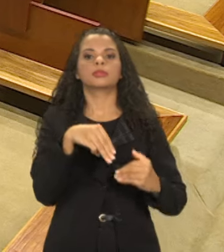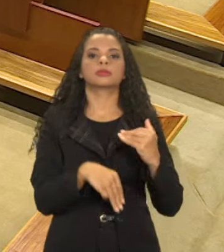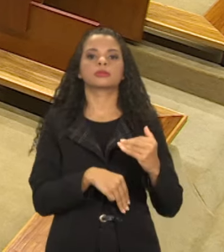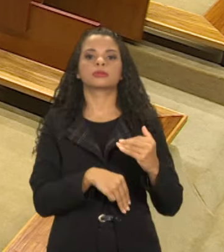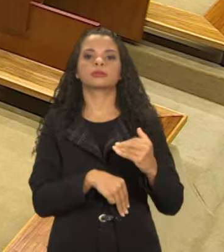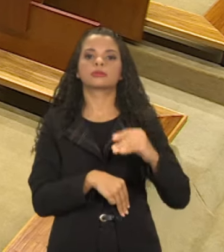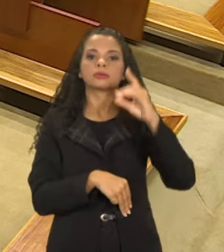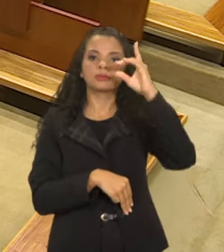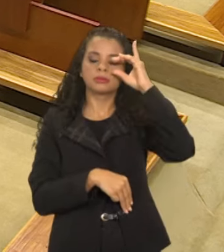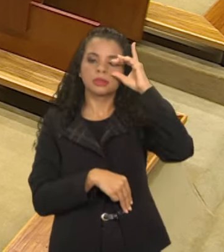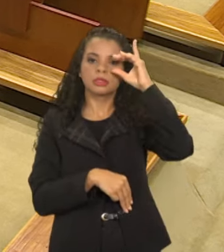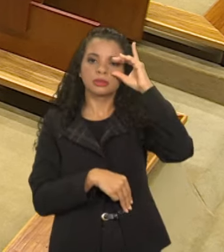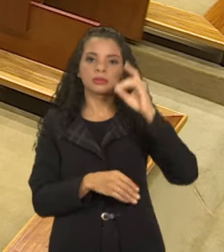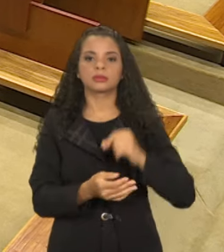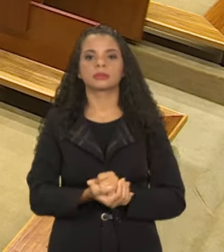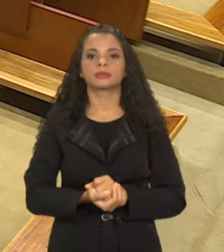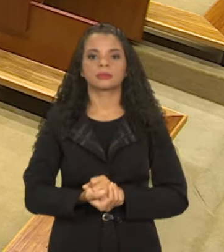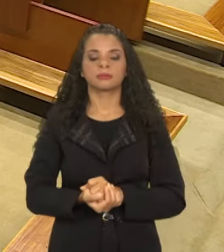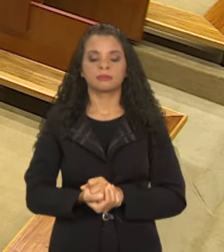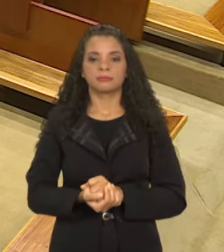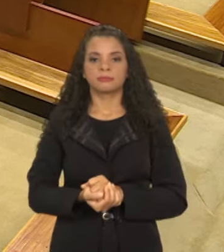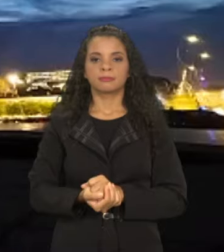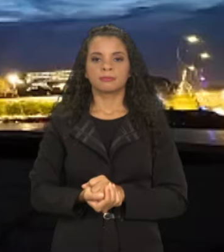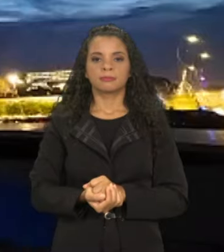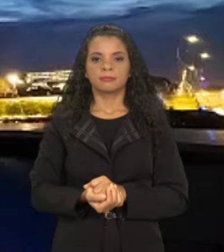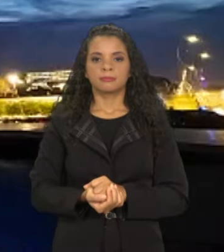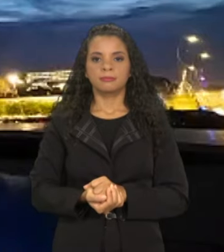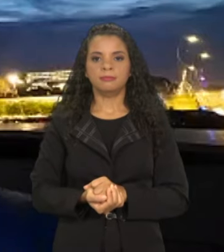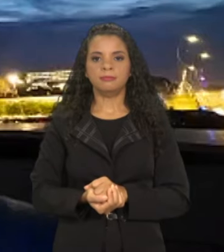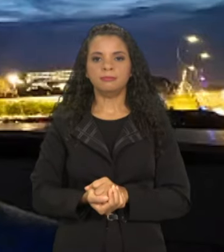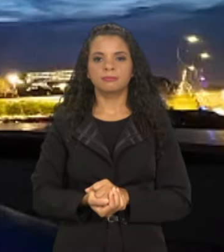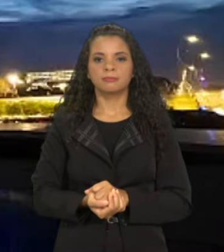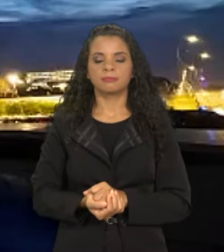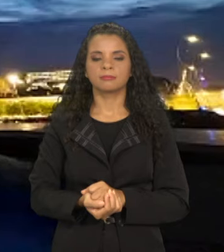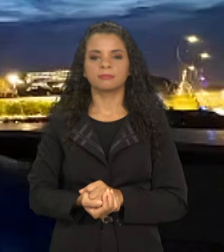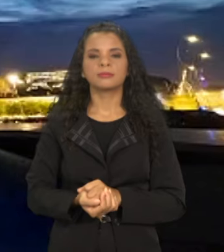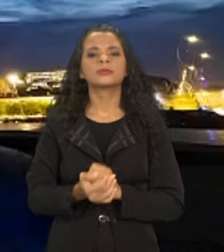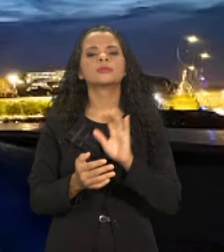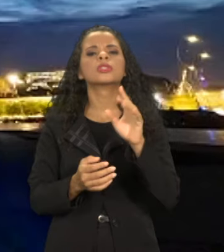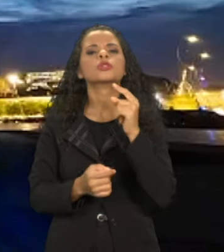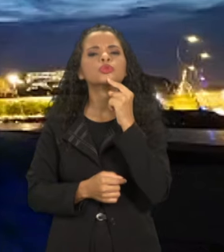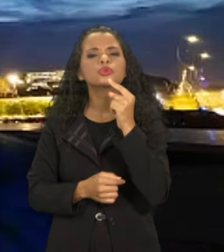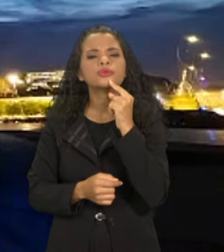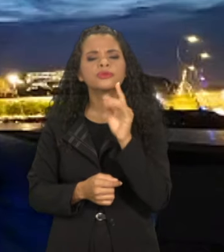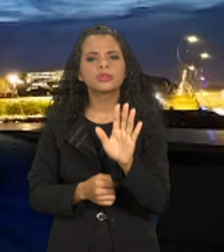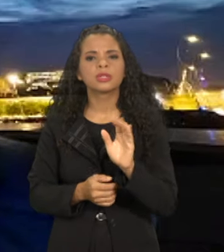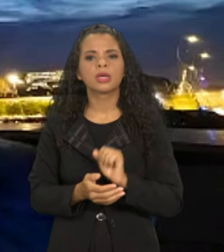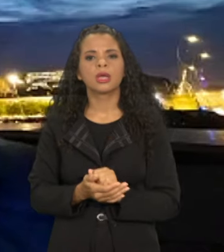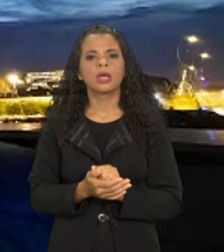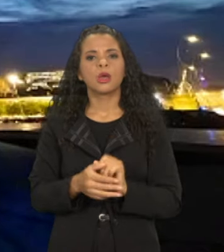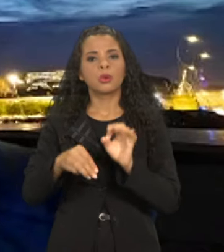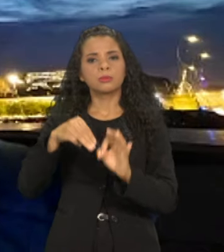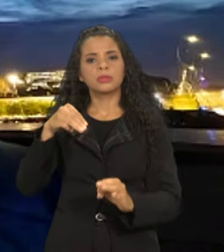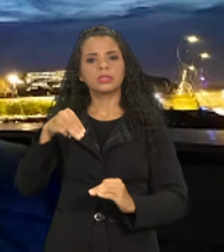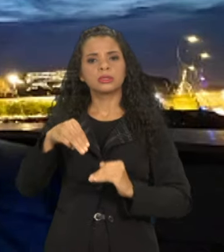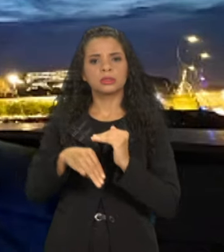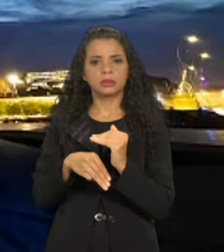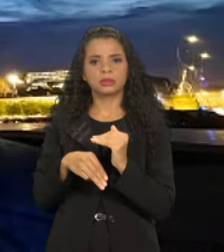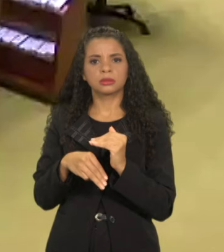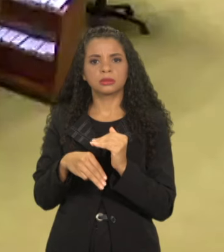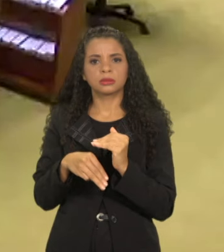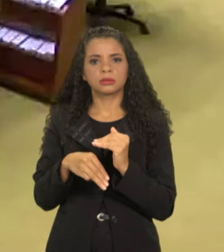Senhor presidente, renovando meu cumprimento, uma dúvida. O ministro Cássio vai votar agora ou não? Voto